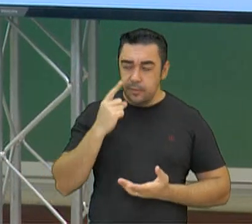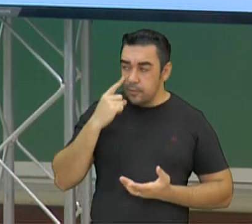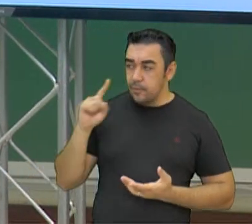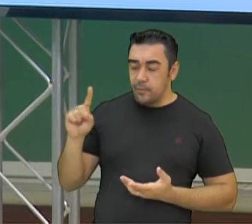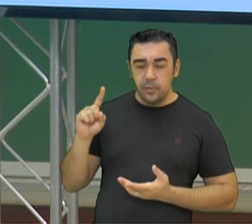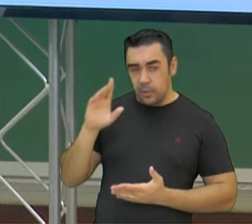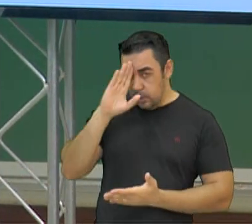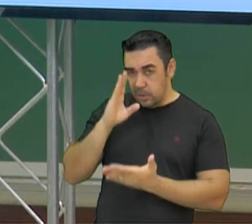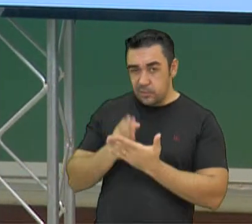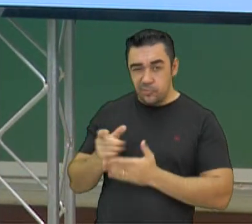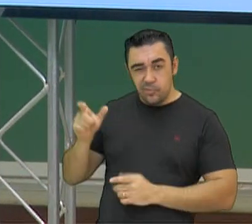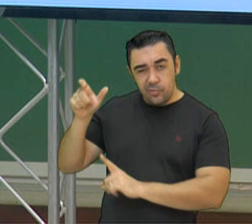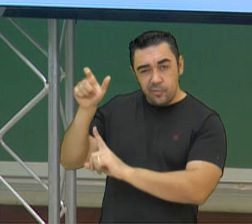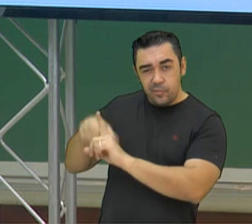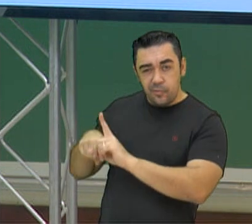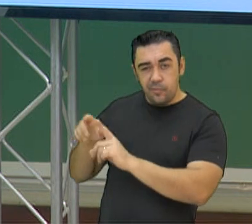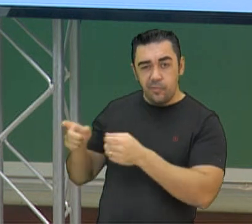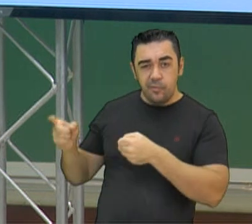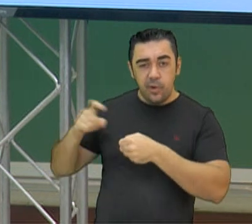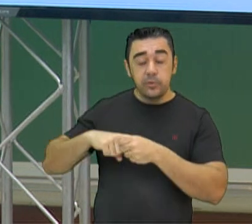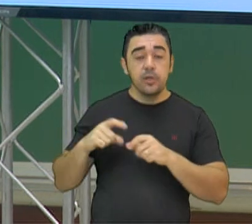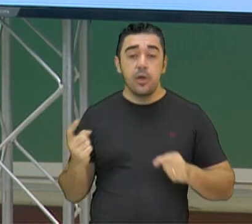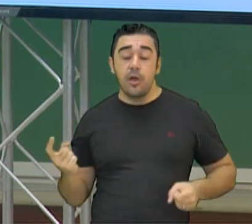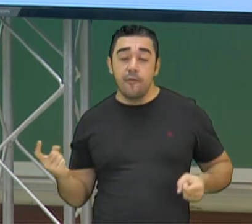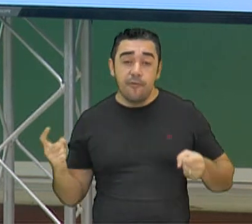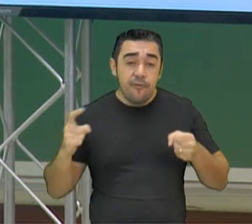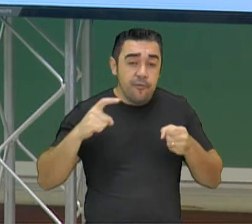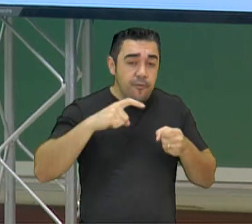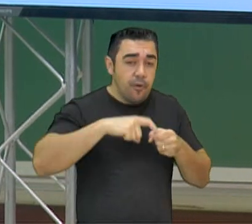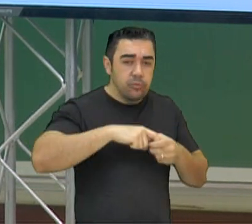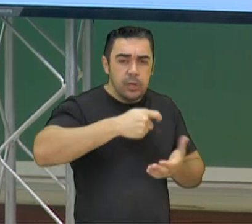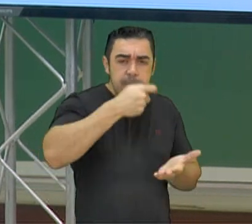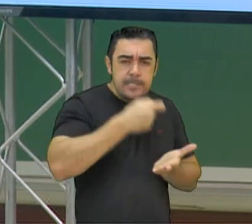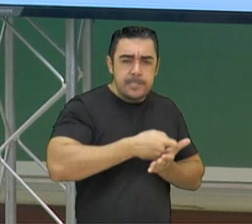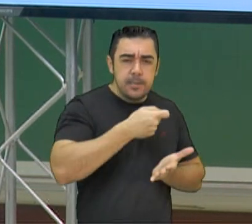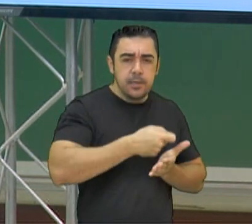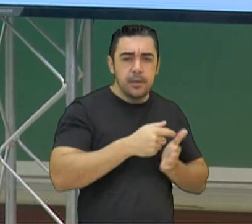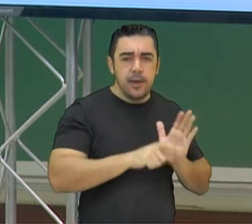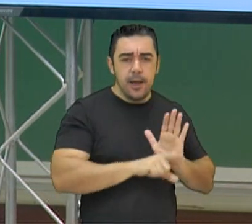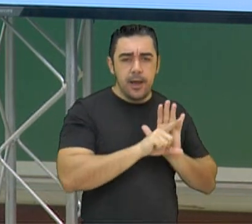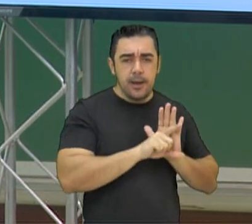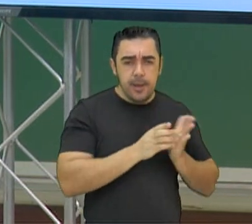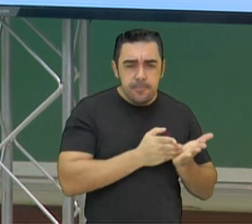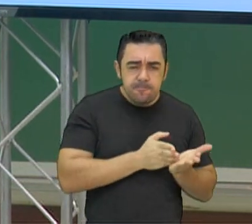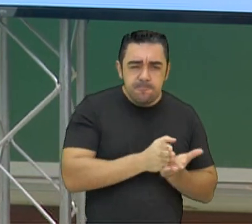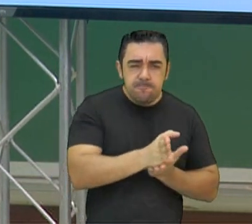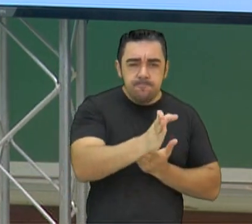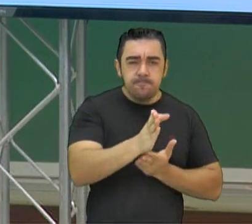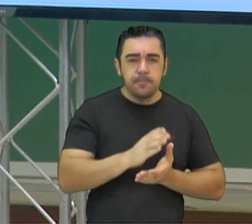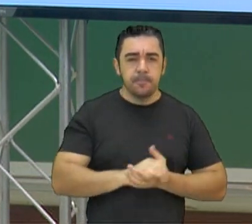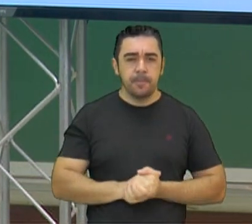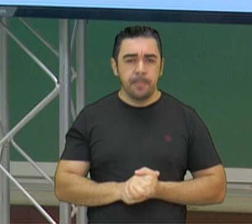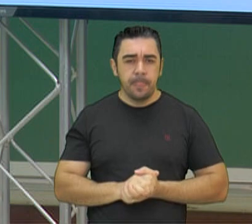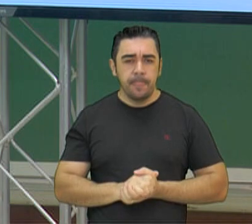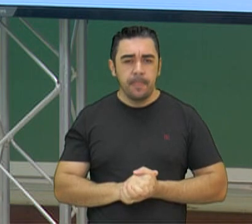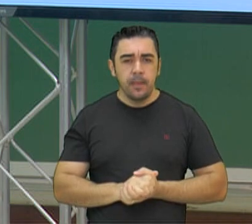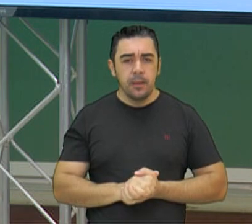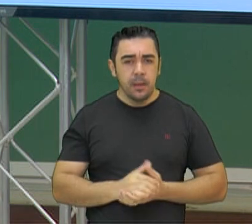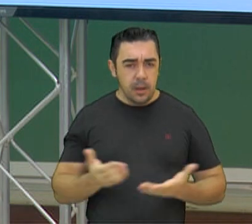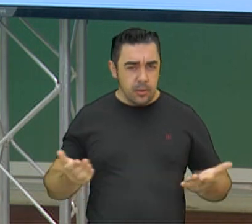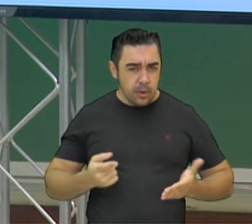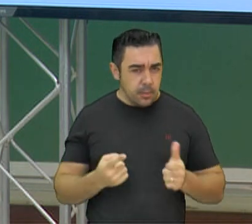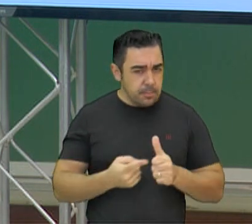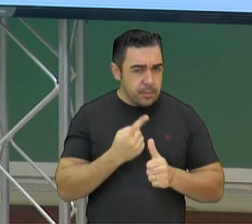ele volta à ortodoxia, ou seja, à lei correta. Vamos então a esse